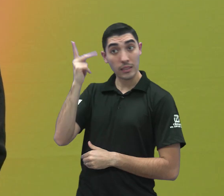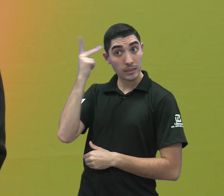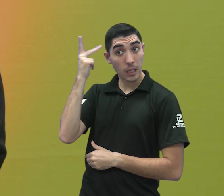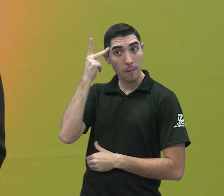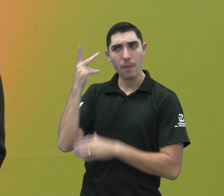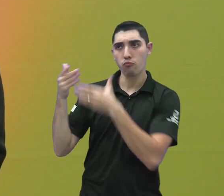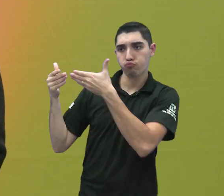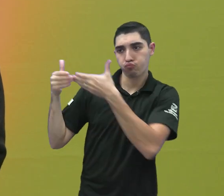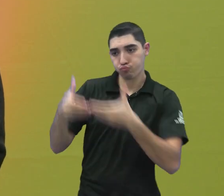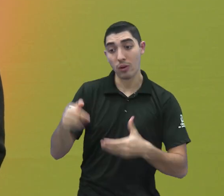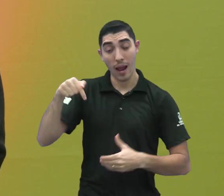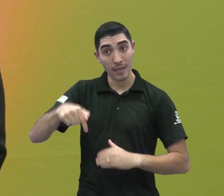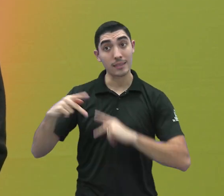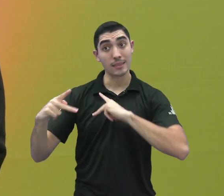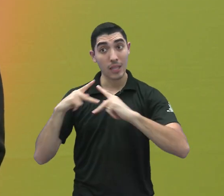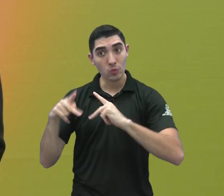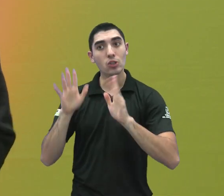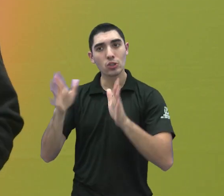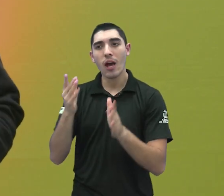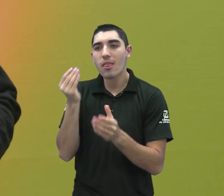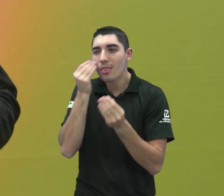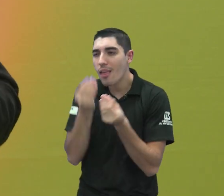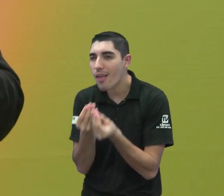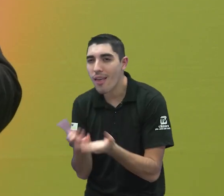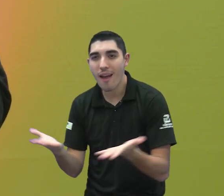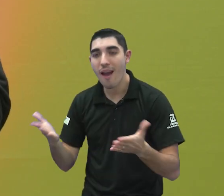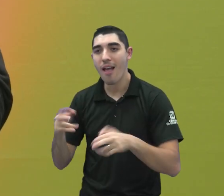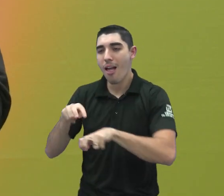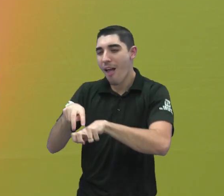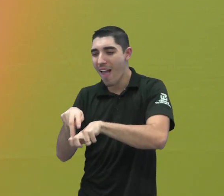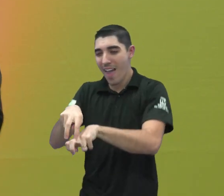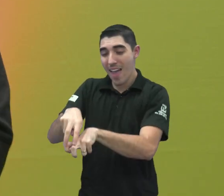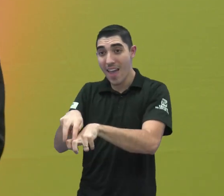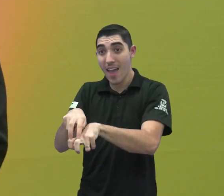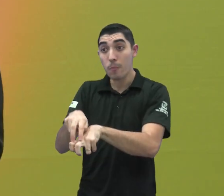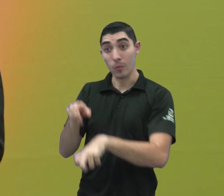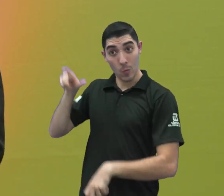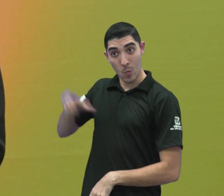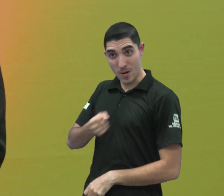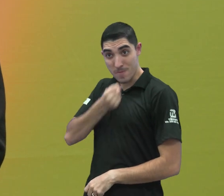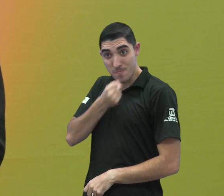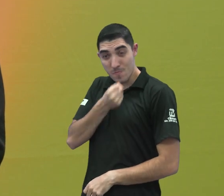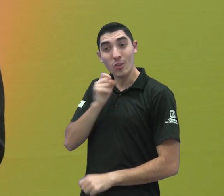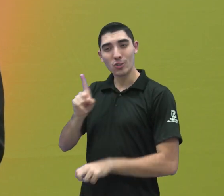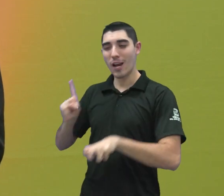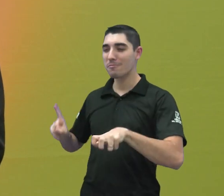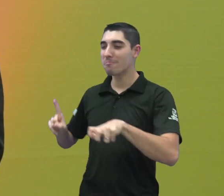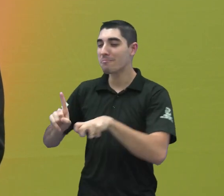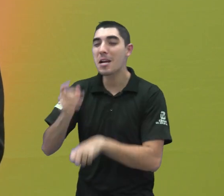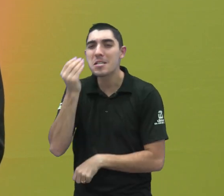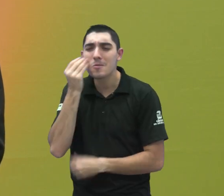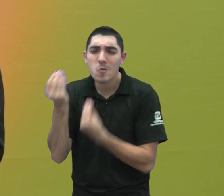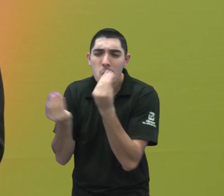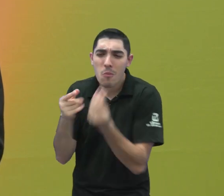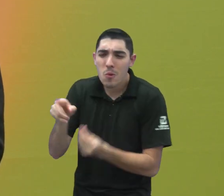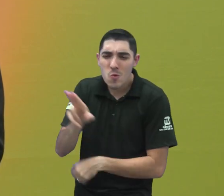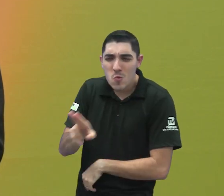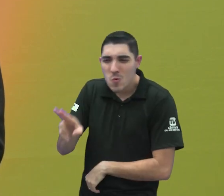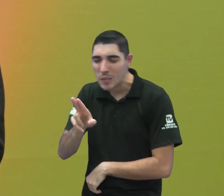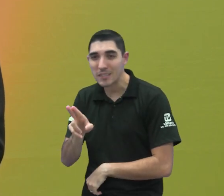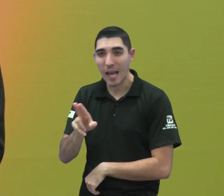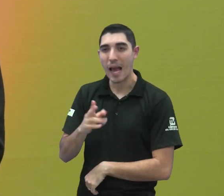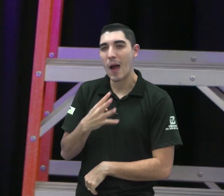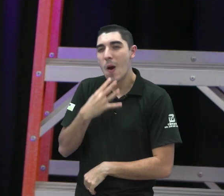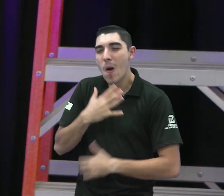prática circense e fez uma passagem aqui pela nossa região. Aí o Jeff foi até eles para mostrar as técnicas do uso das pernas de pau como uma